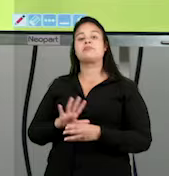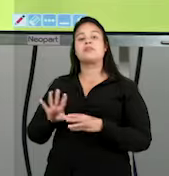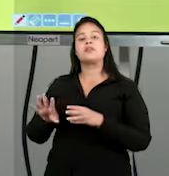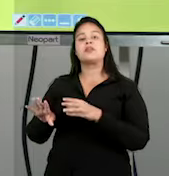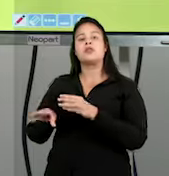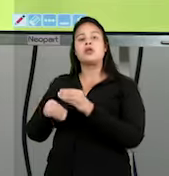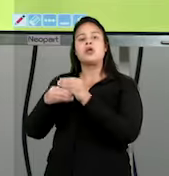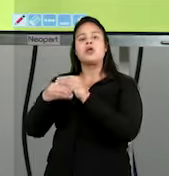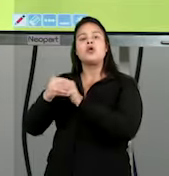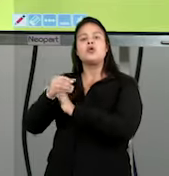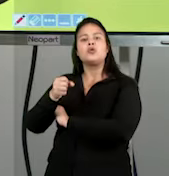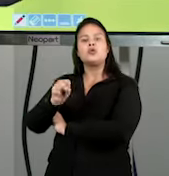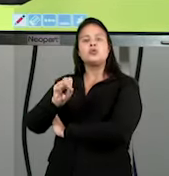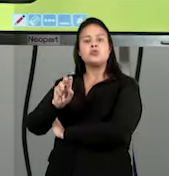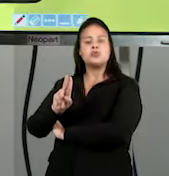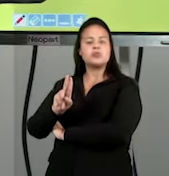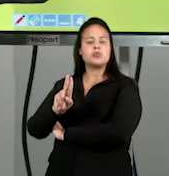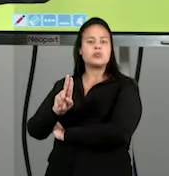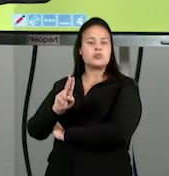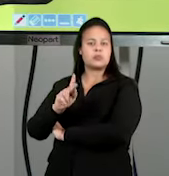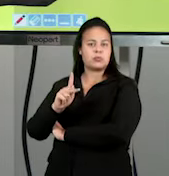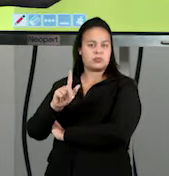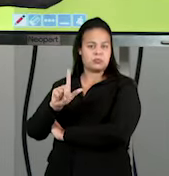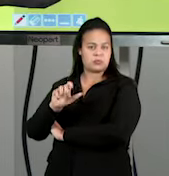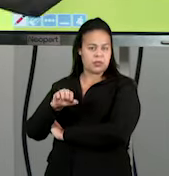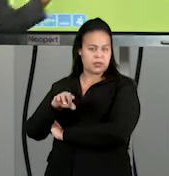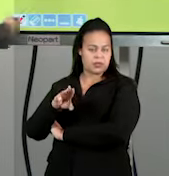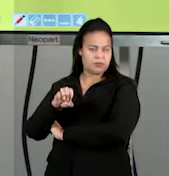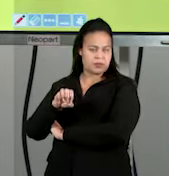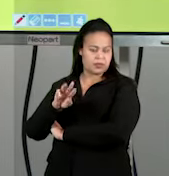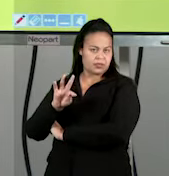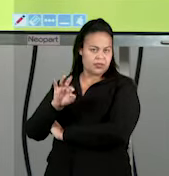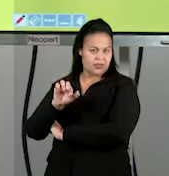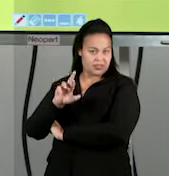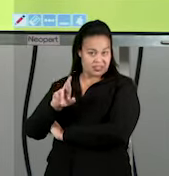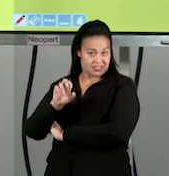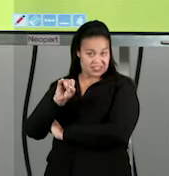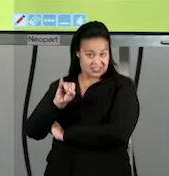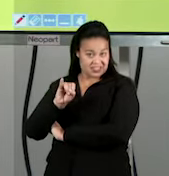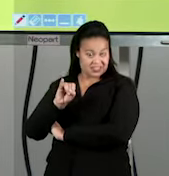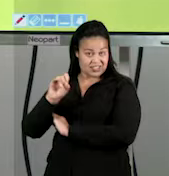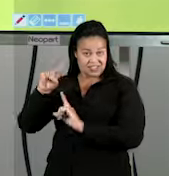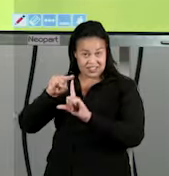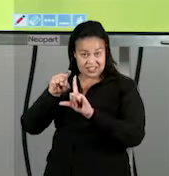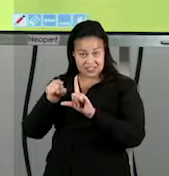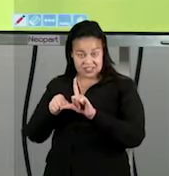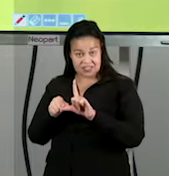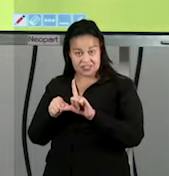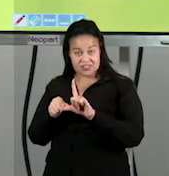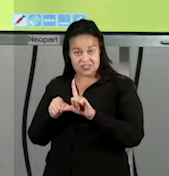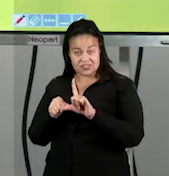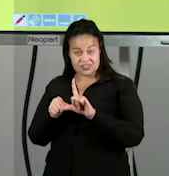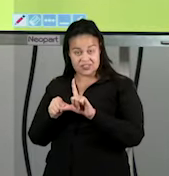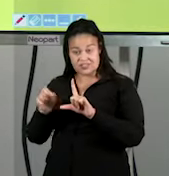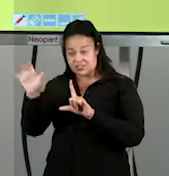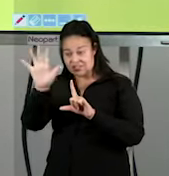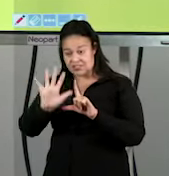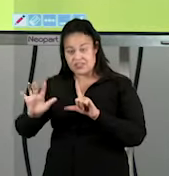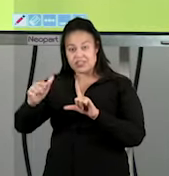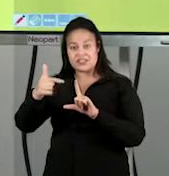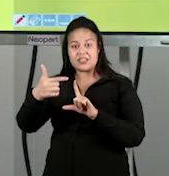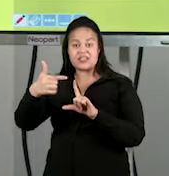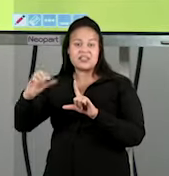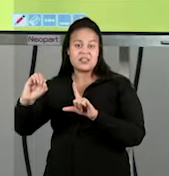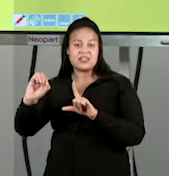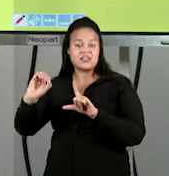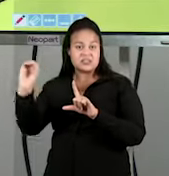suplementar a este ângulo interno. Então, se esse ângulo aqui mede 120